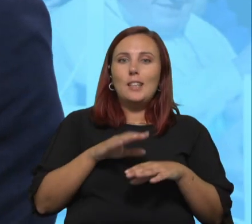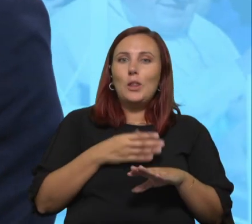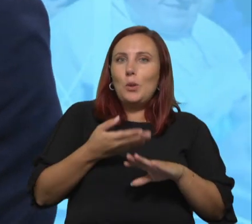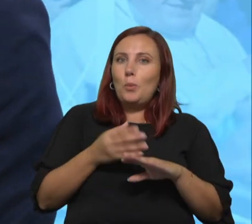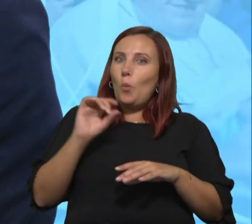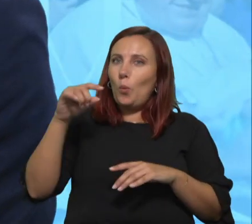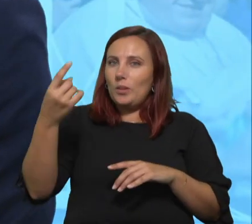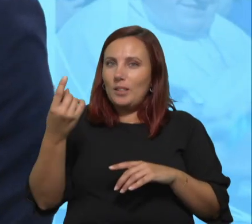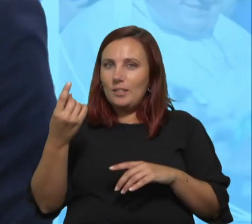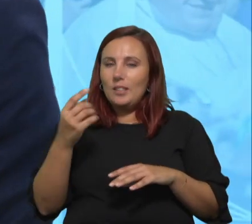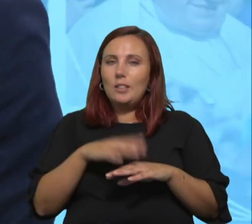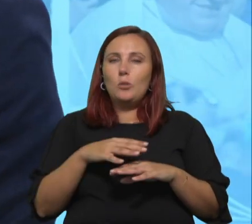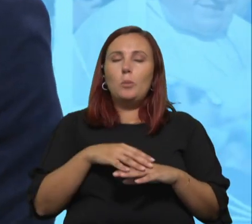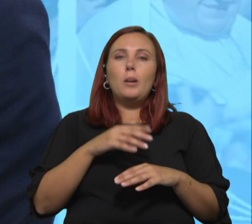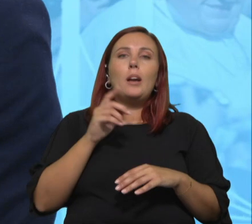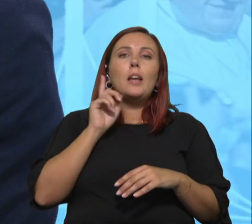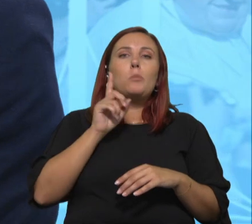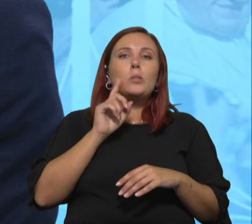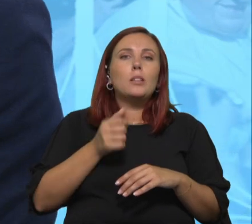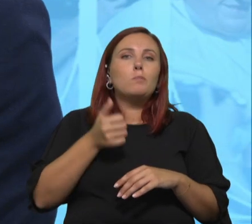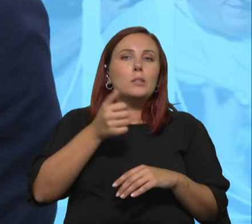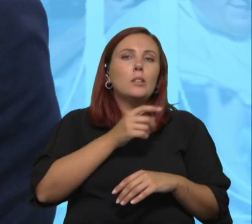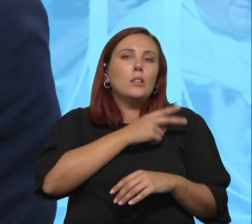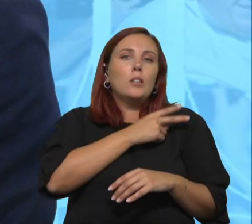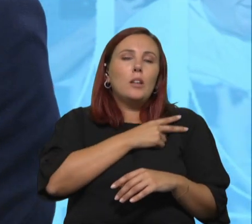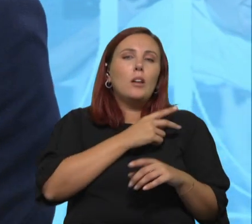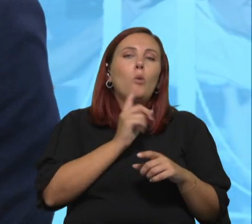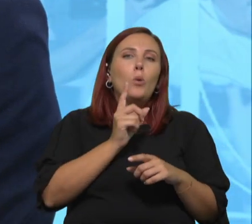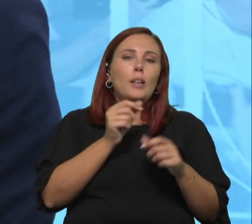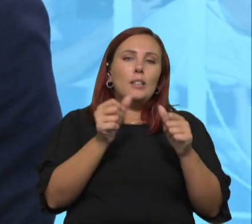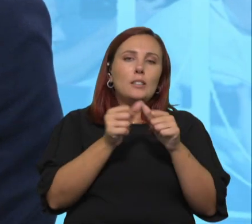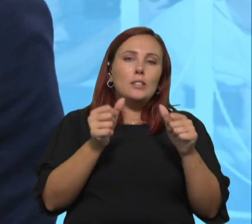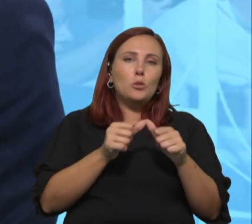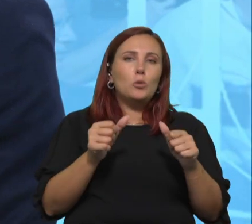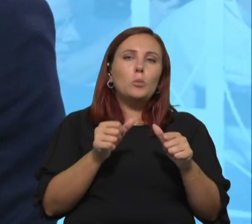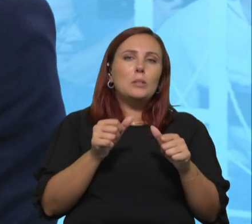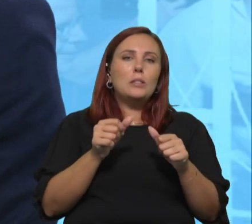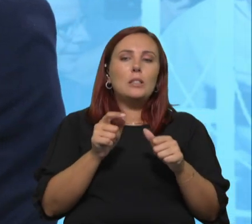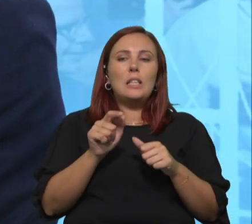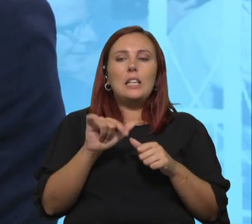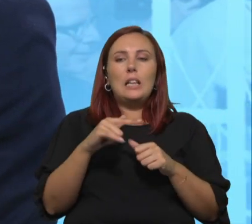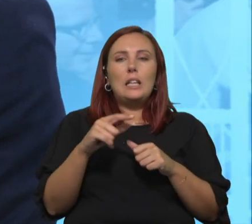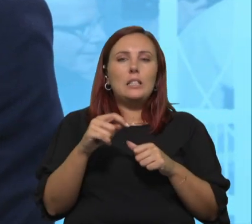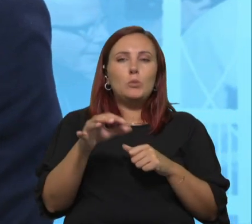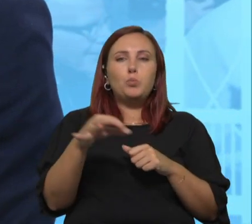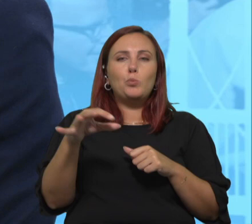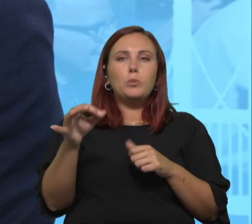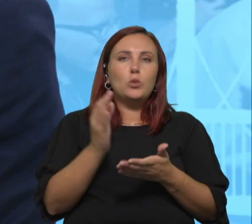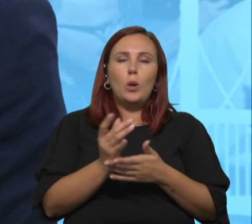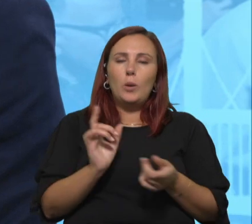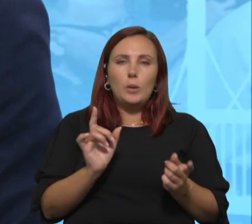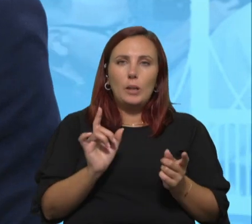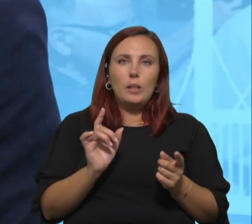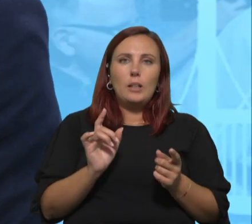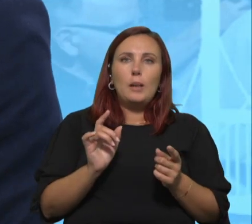entender, foi a importância da universidade, não continuar a perpetuar sistemas elitistas e a importância de nos